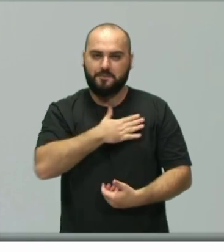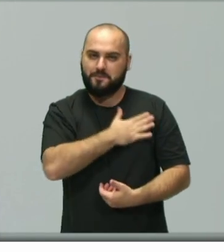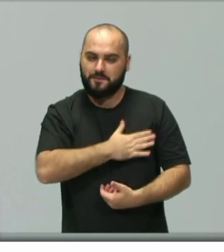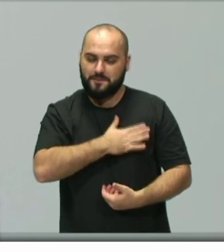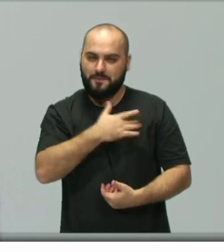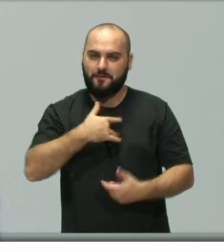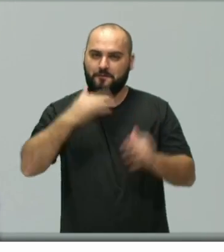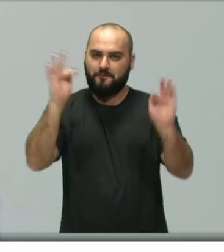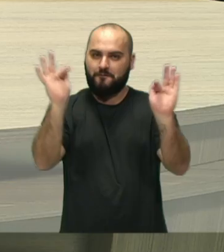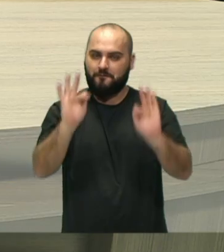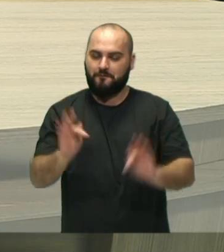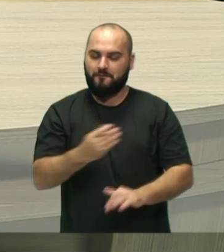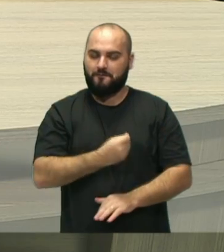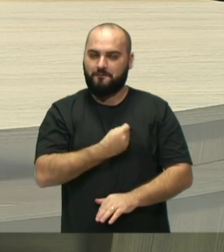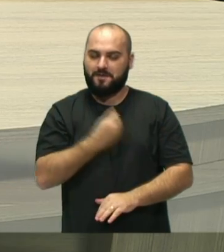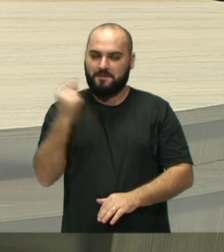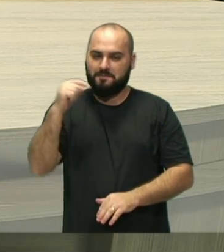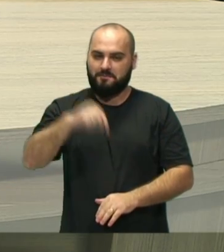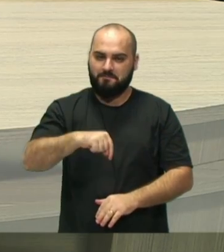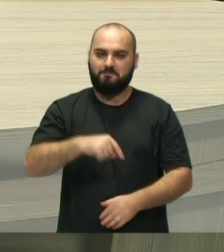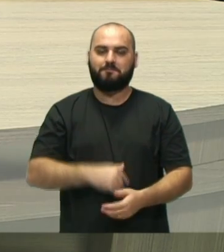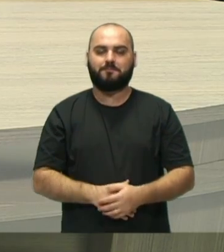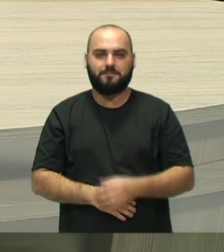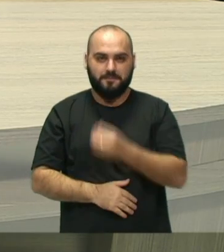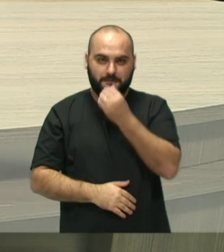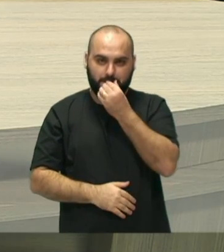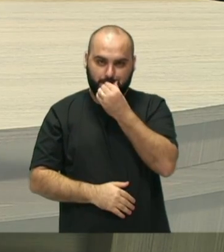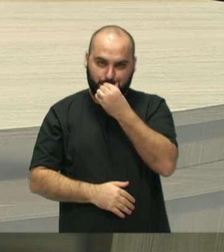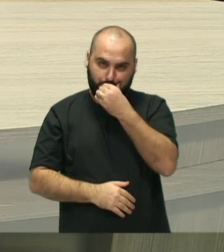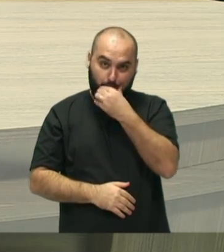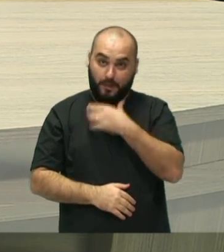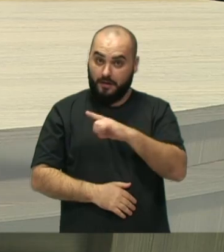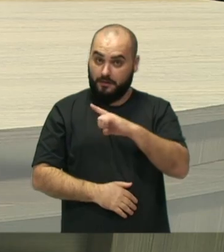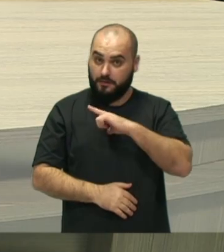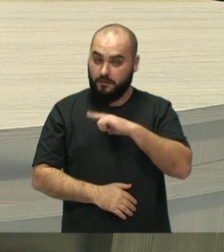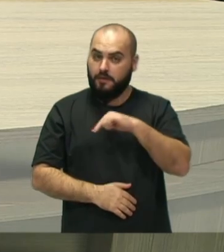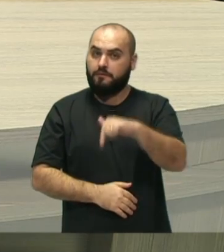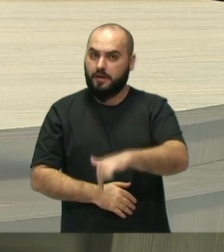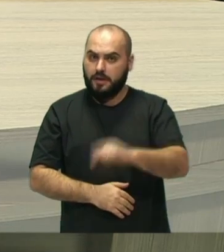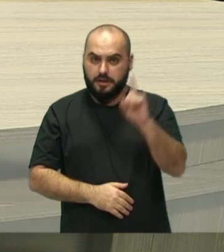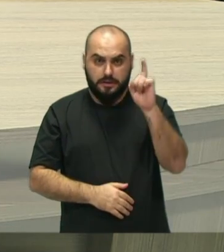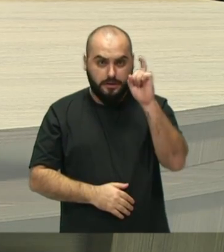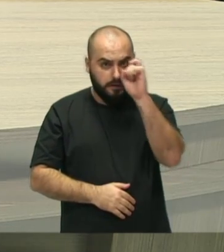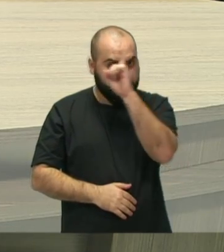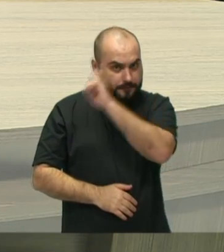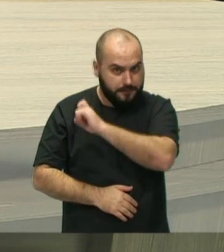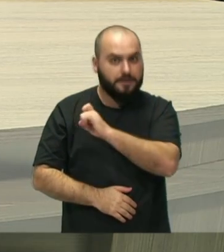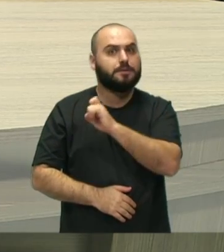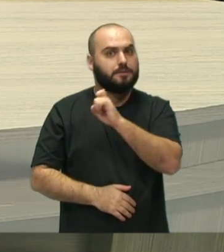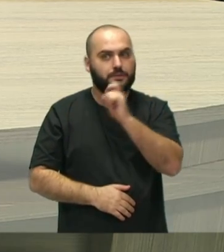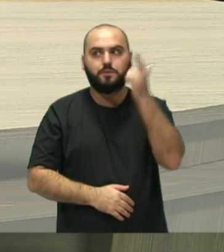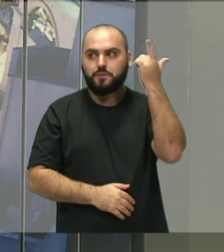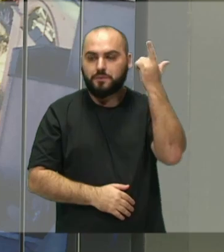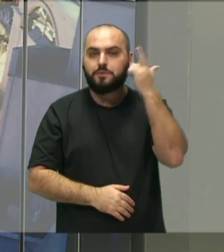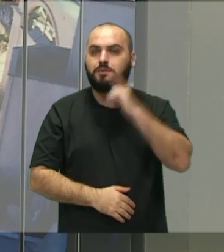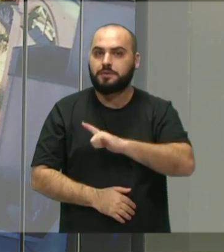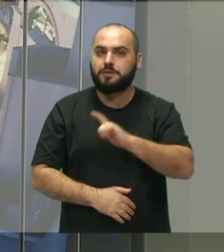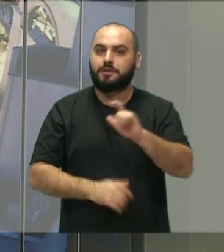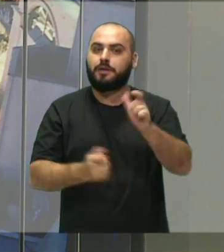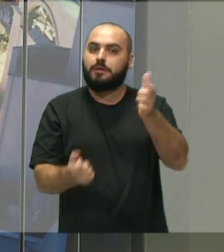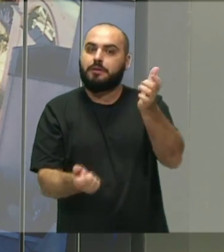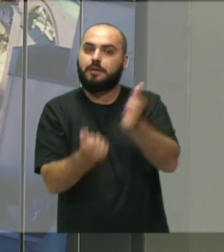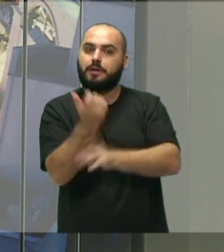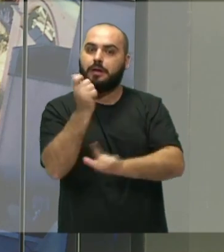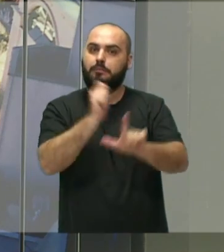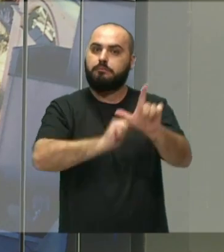aqui. Elis, a gente teve aqui uma certa dificuldade até para fazer a legenda